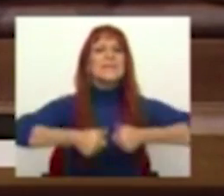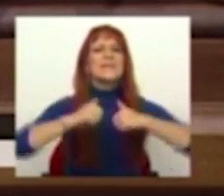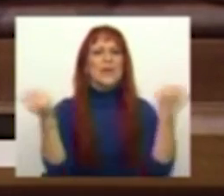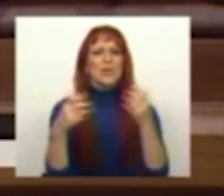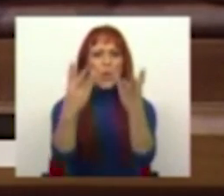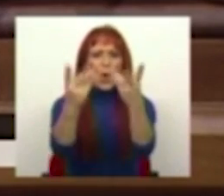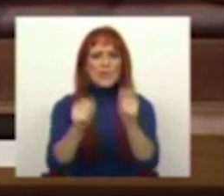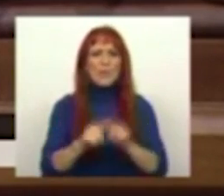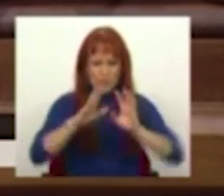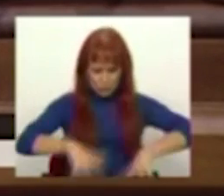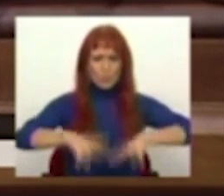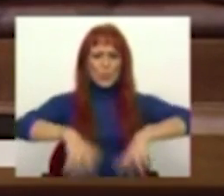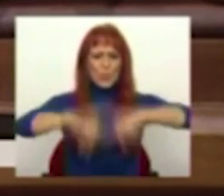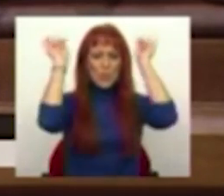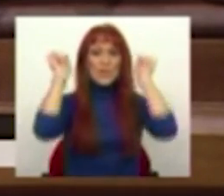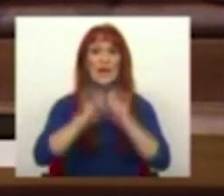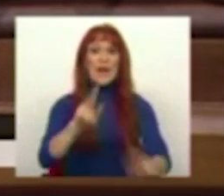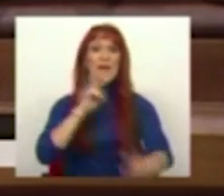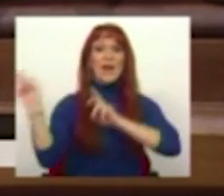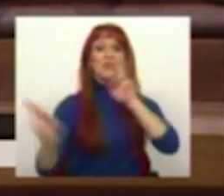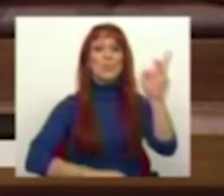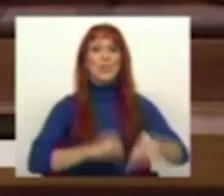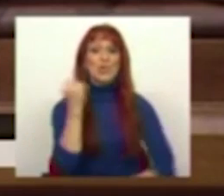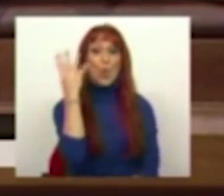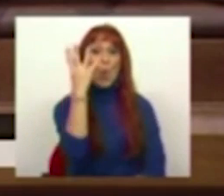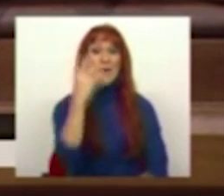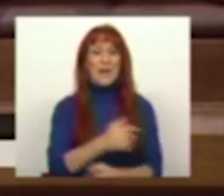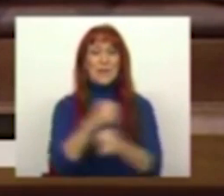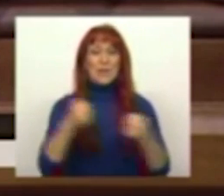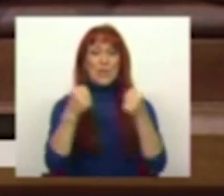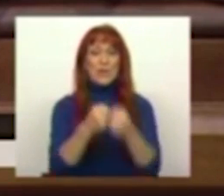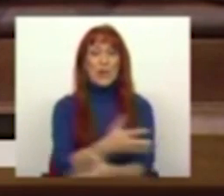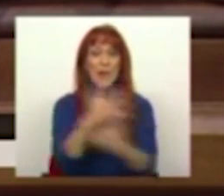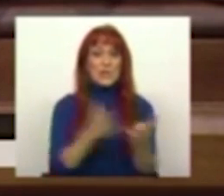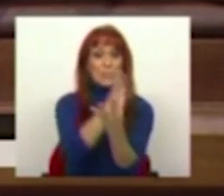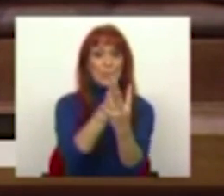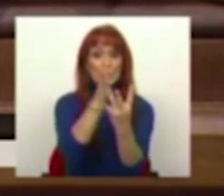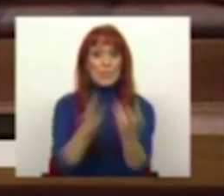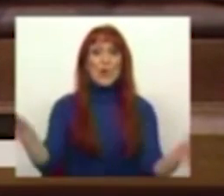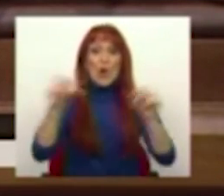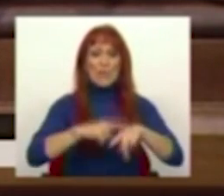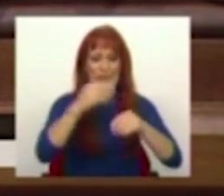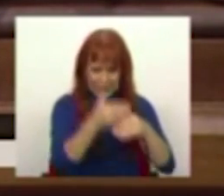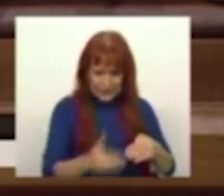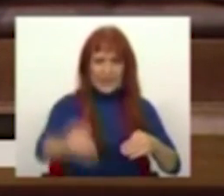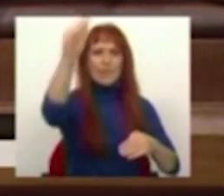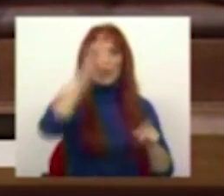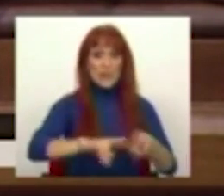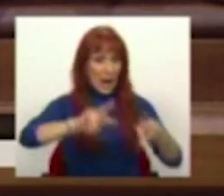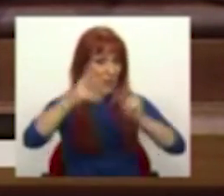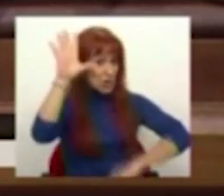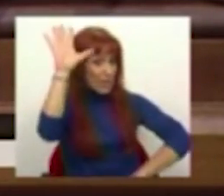Um orçamento de progresso na resposta aos 4 grandes desafios estratégicos da nova legislatura: as